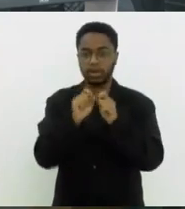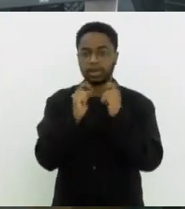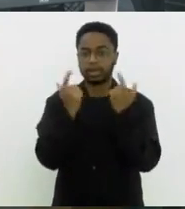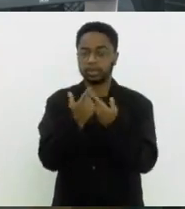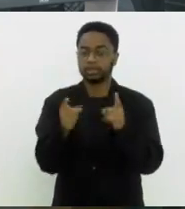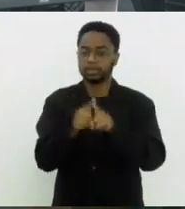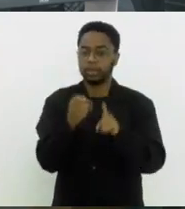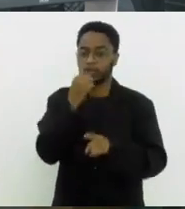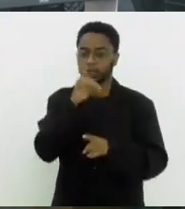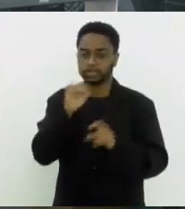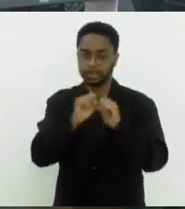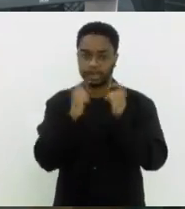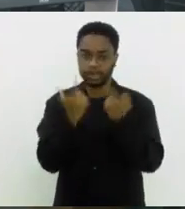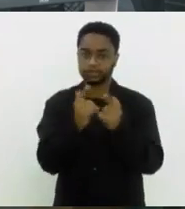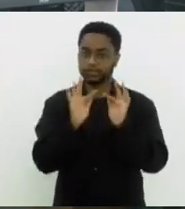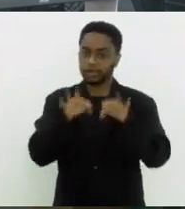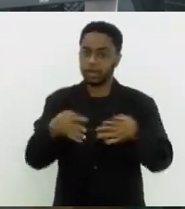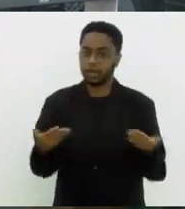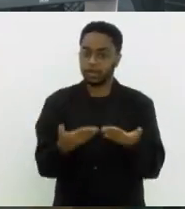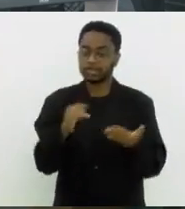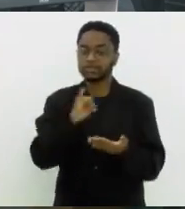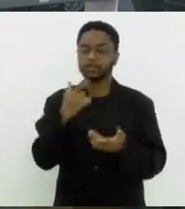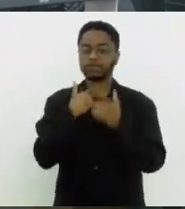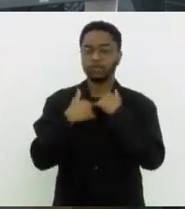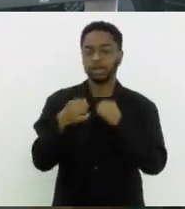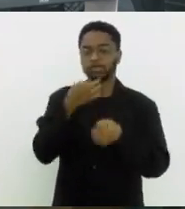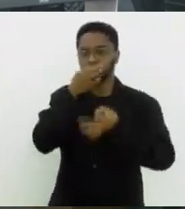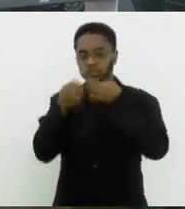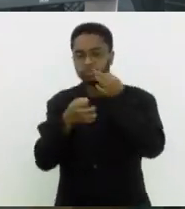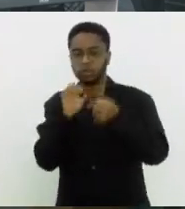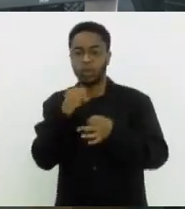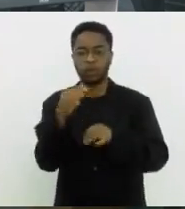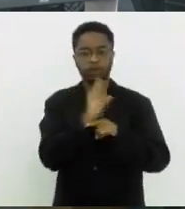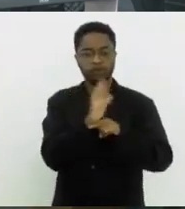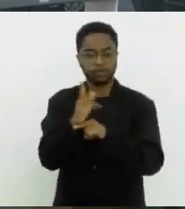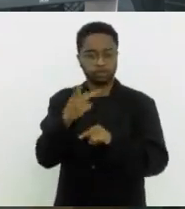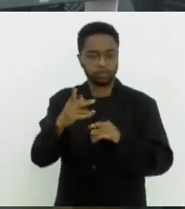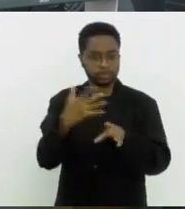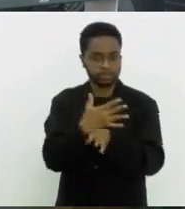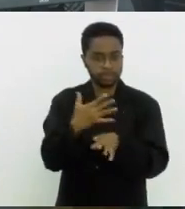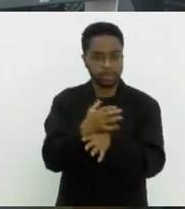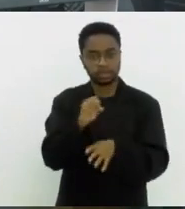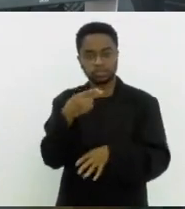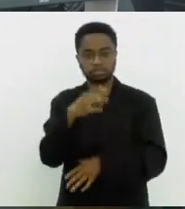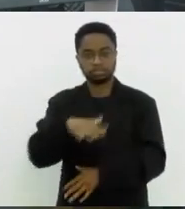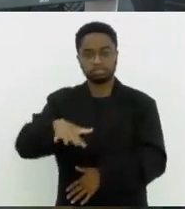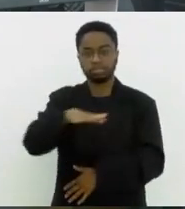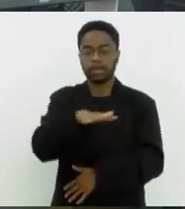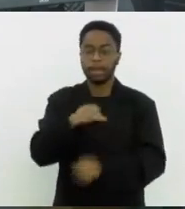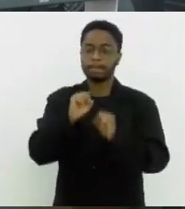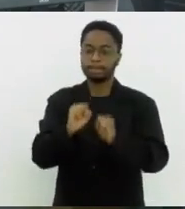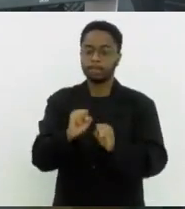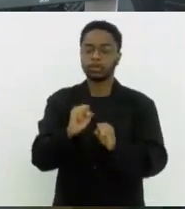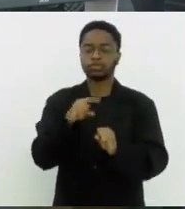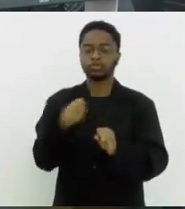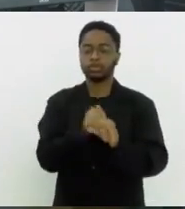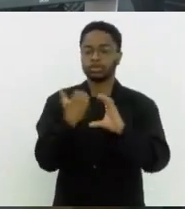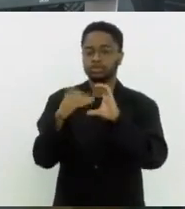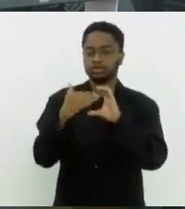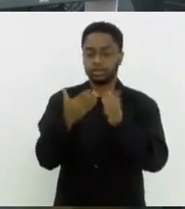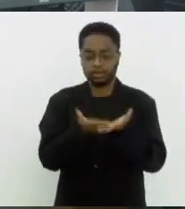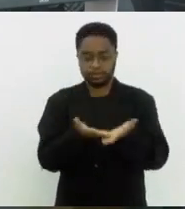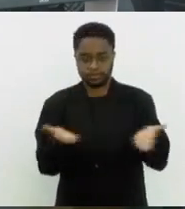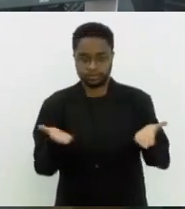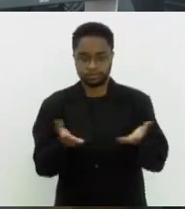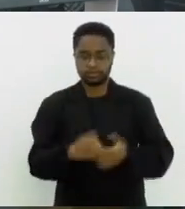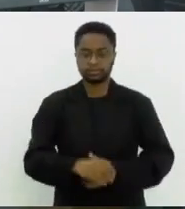o Bom Dia Alerj termina por aqui. Se você quiser enviar sugestões ou vídeos da sua cidade, da sua região, é só acessar o nosso e-mail, que é o